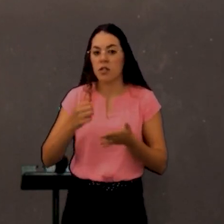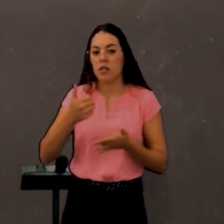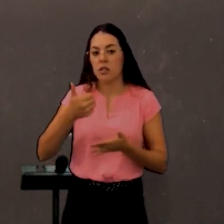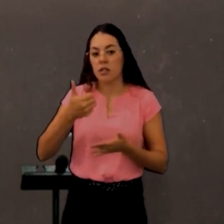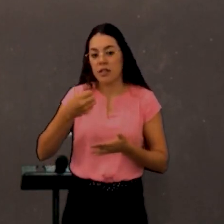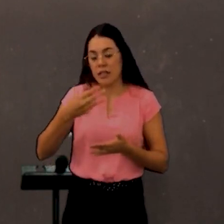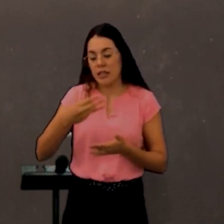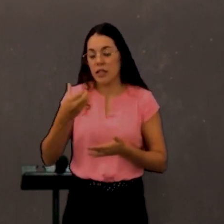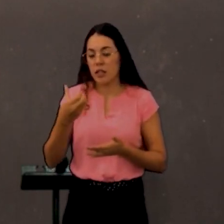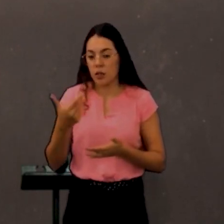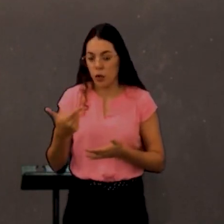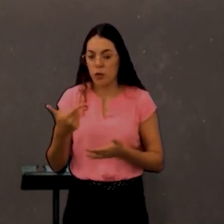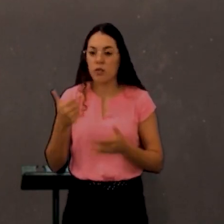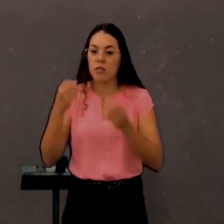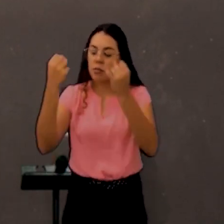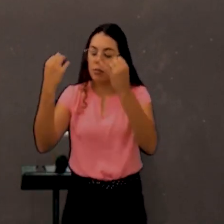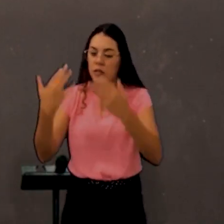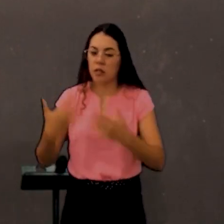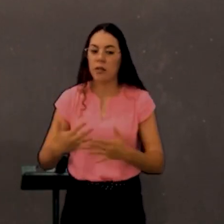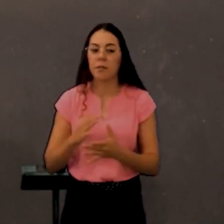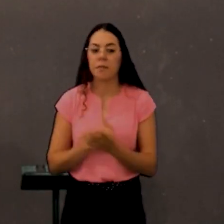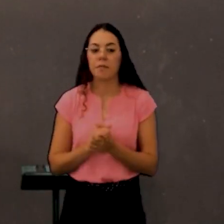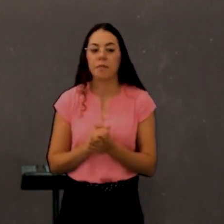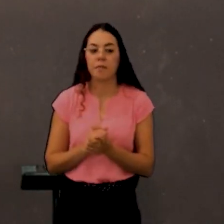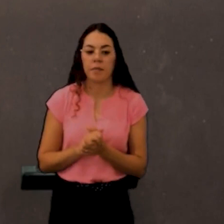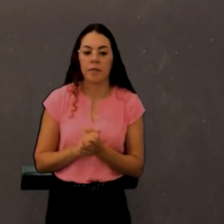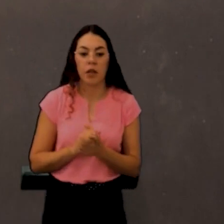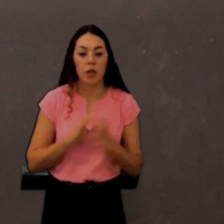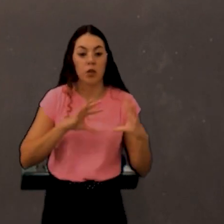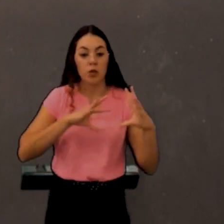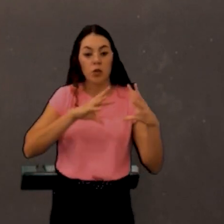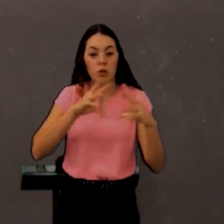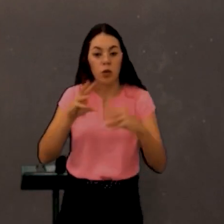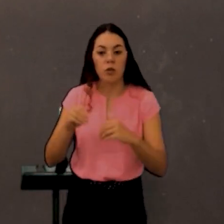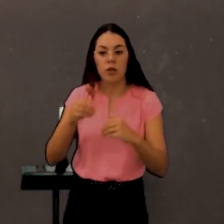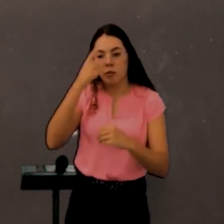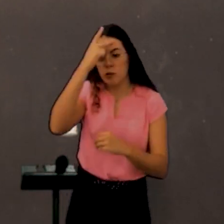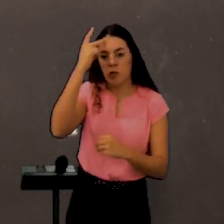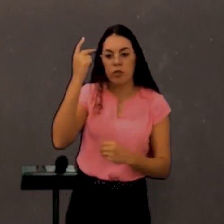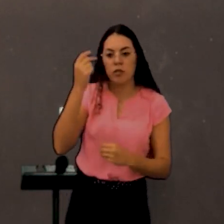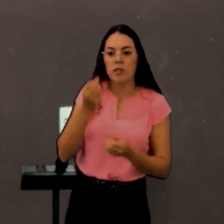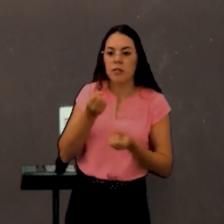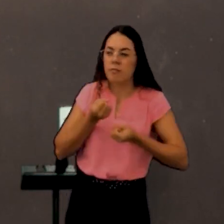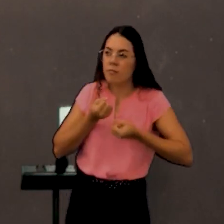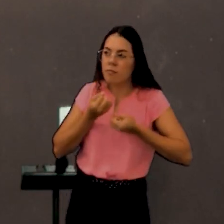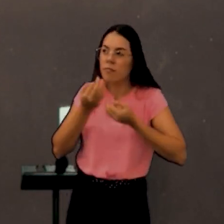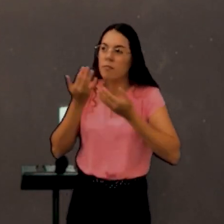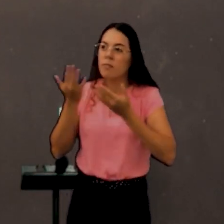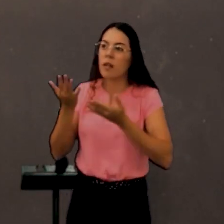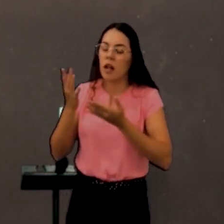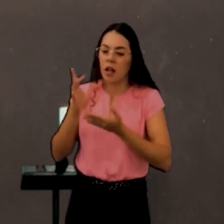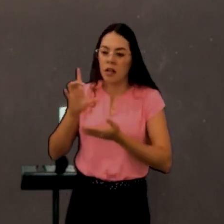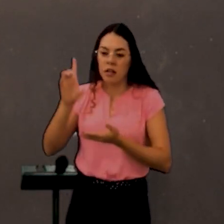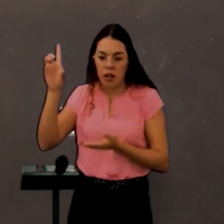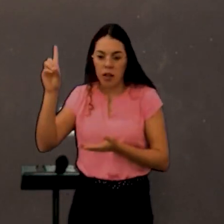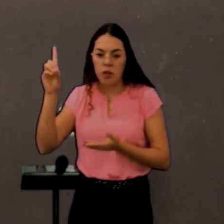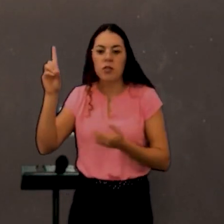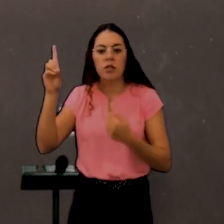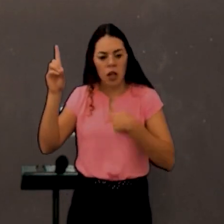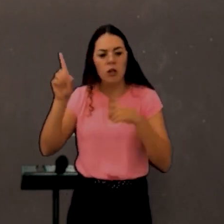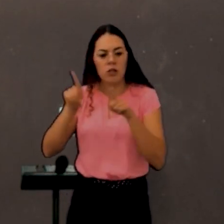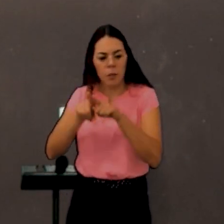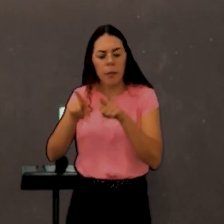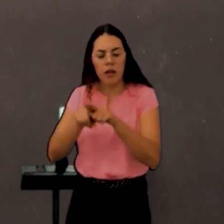36, Jesus diz assim: portanto, todo aquele que me confessar diante dos outros, também o confessarei diante de meu Pai que está nos